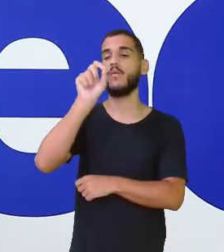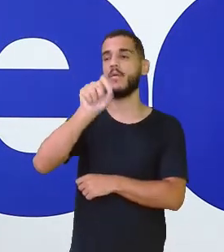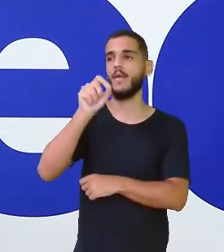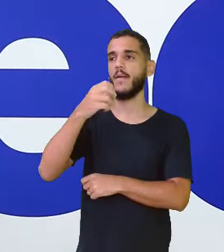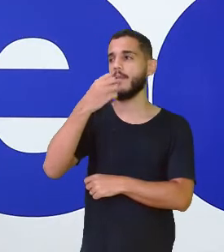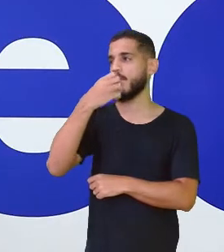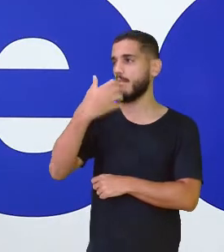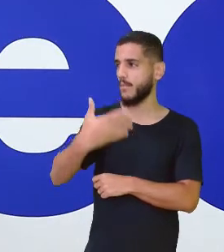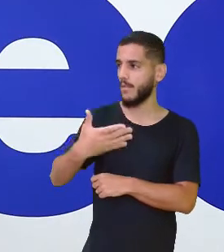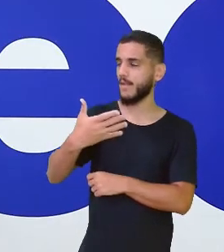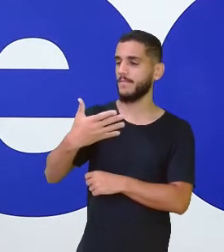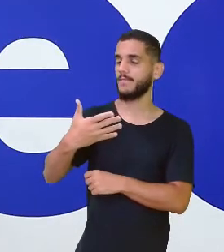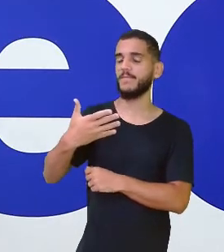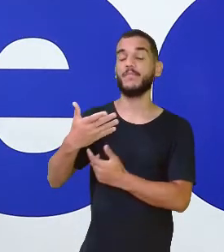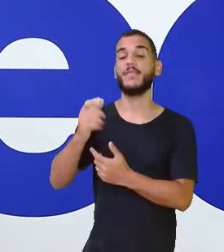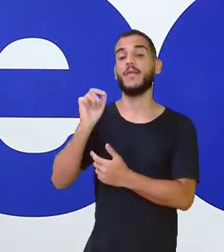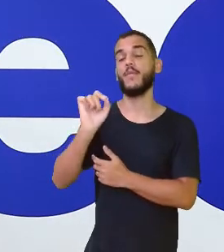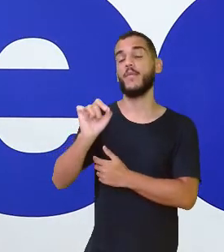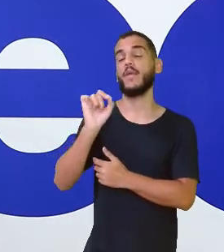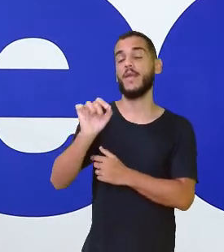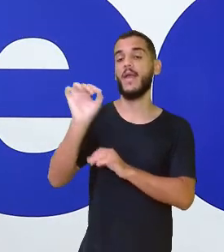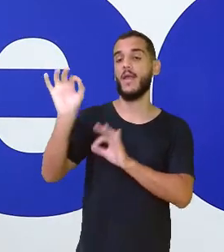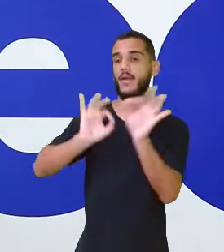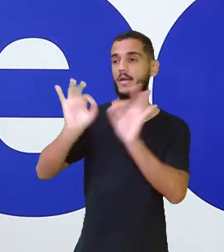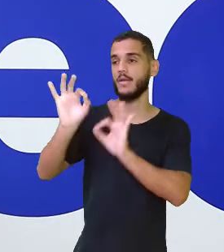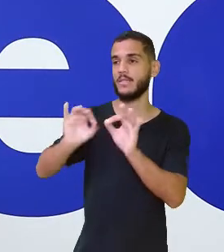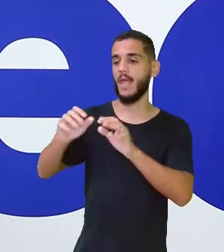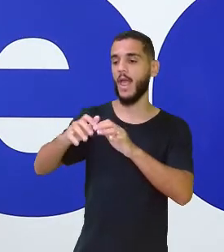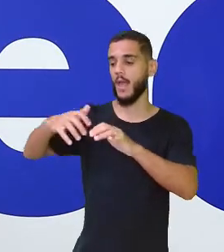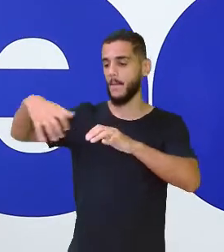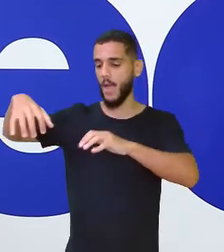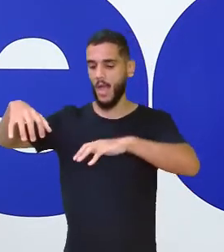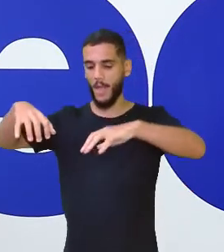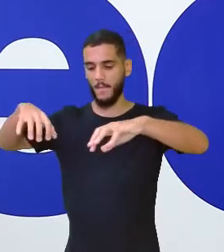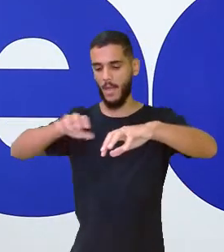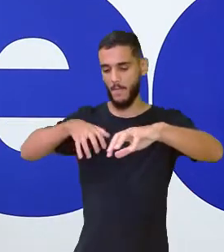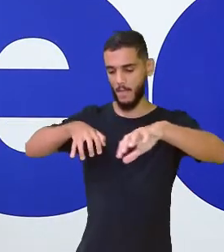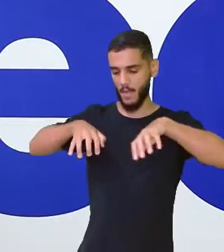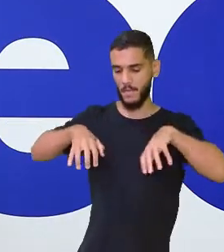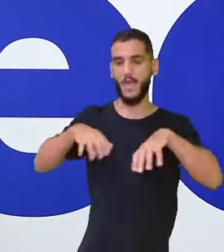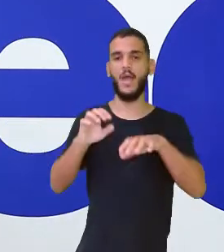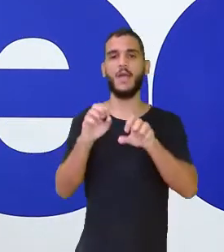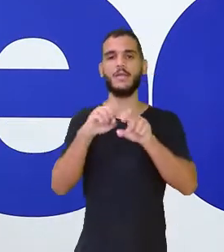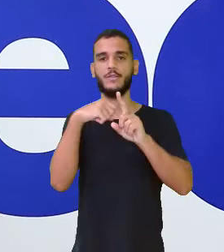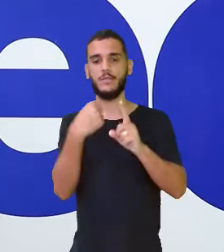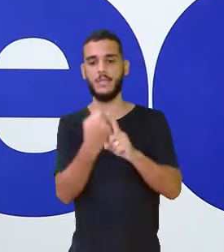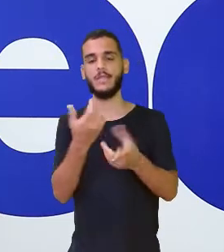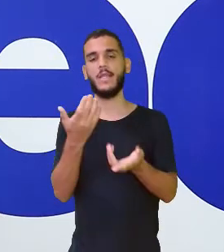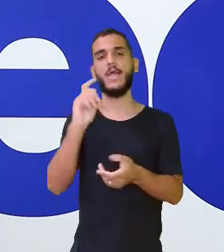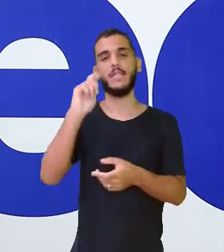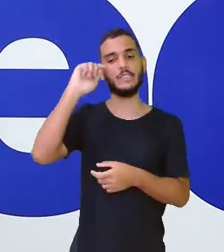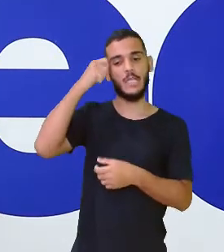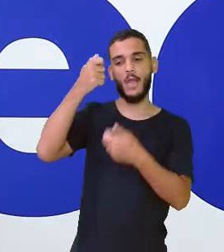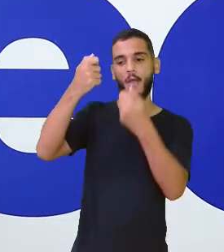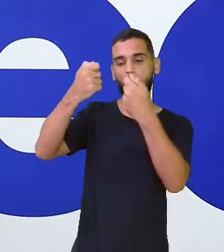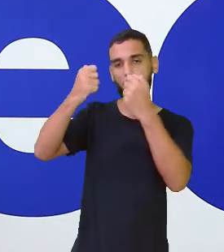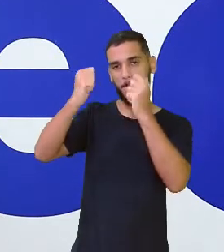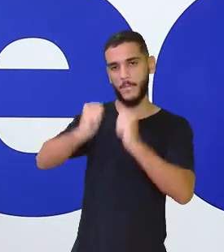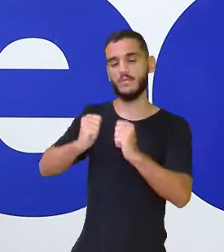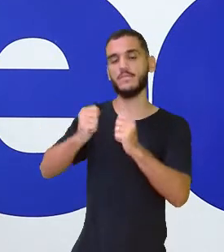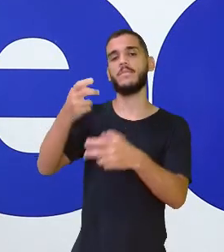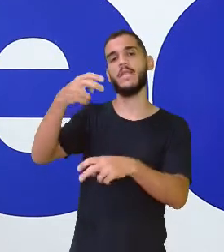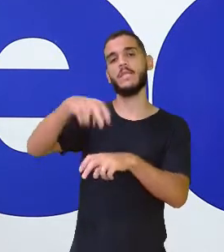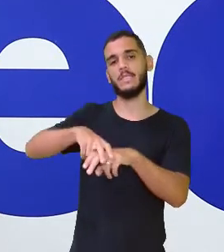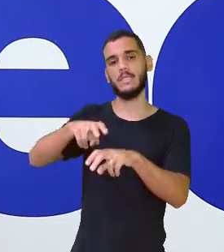estava muito bem claro lá, onde é a divisão da sociedade, onde os negros poderiam ficar, onde as pessoas